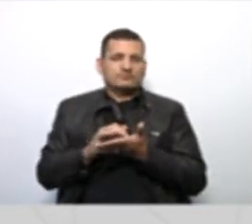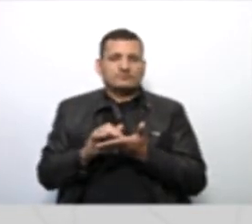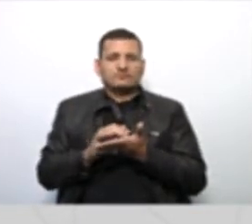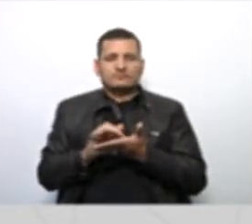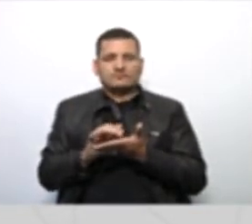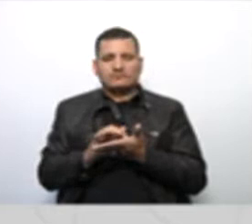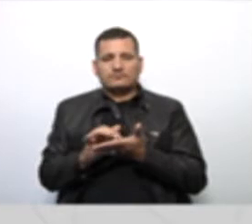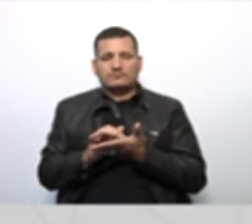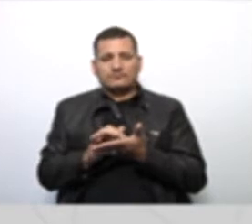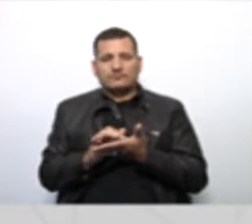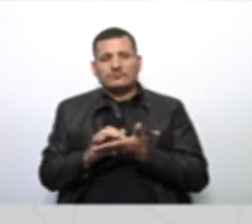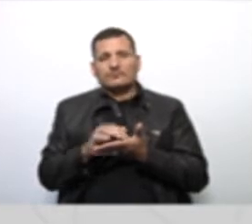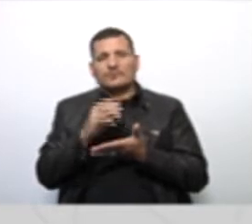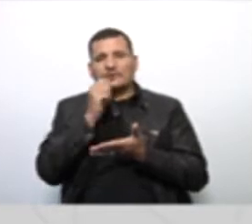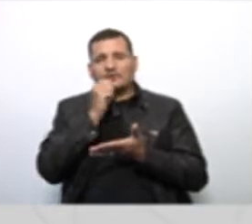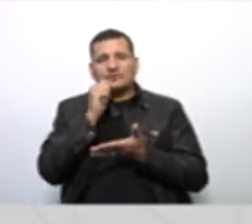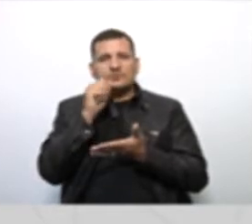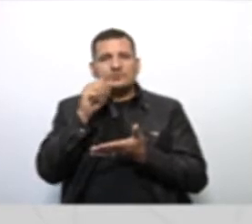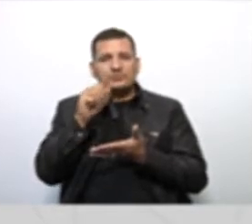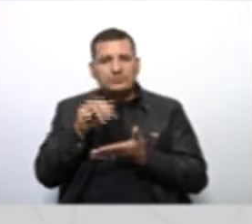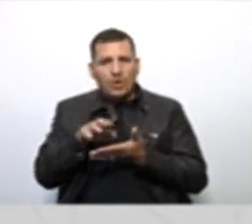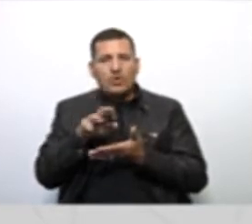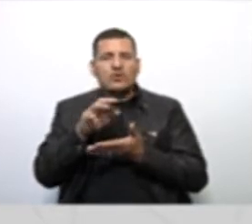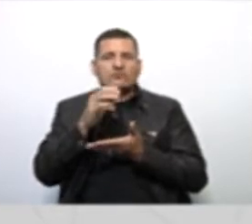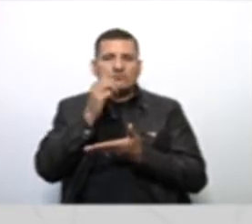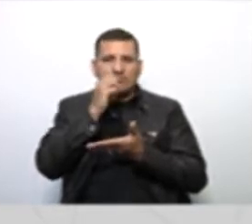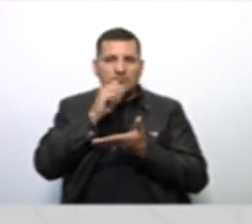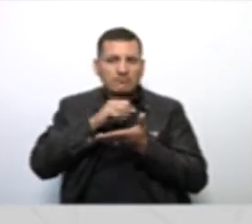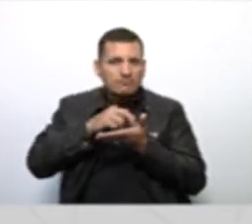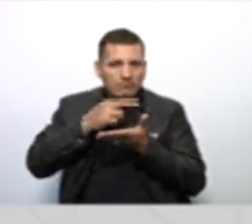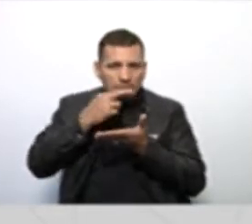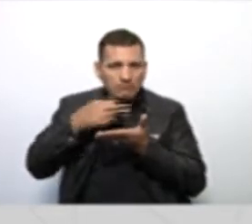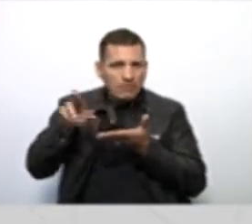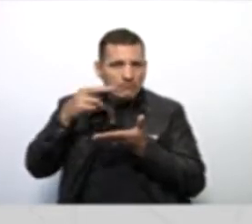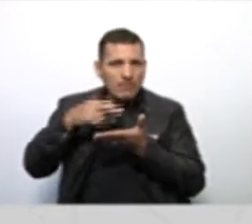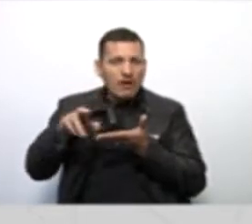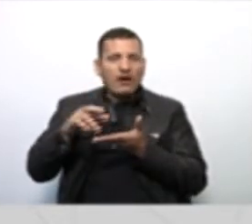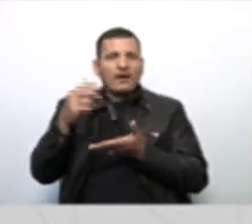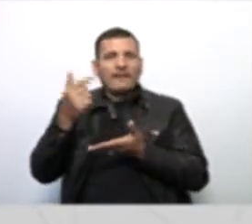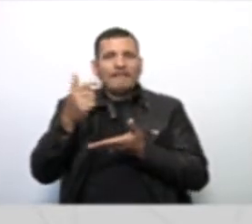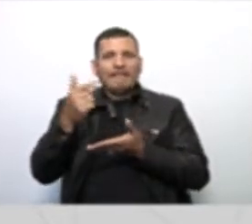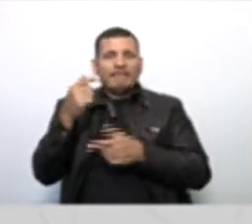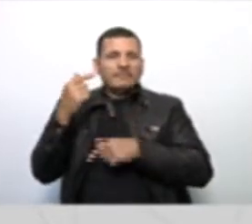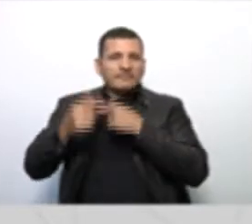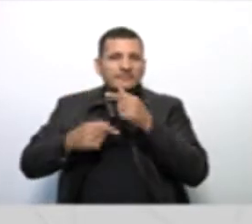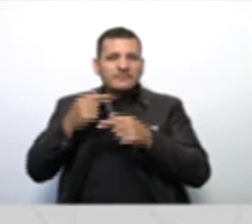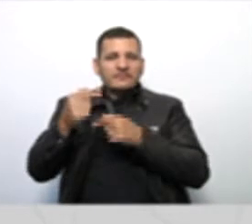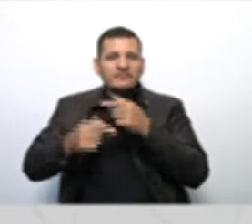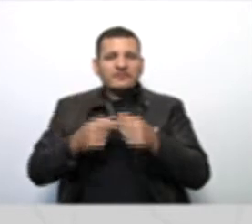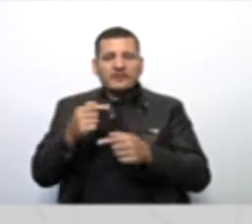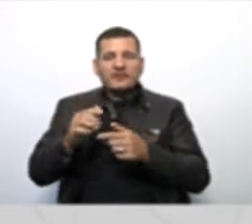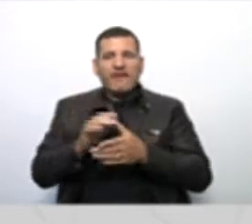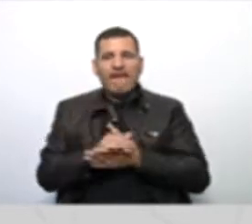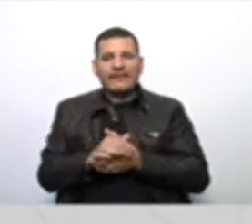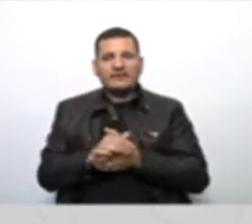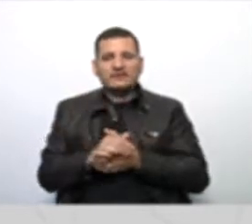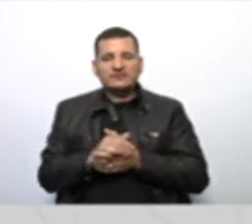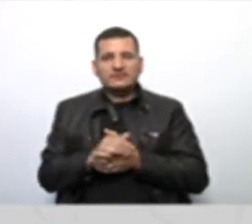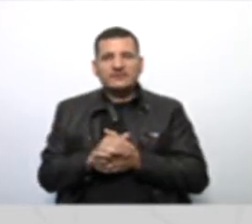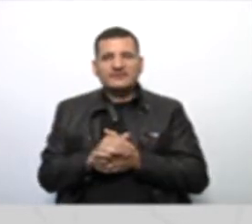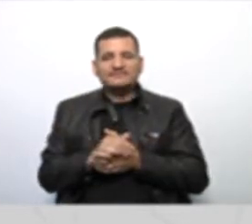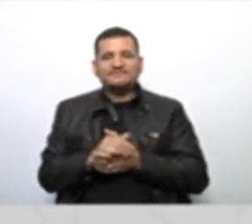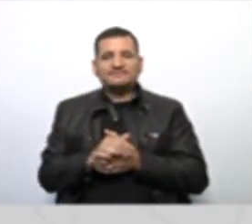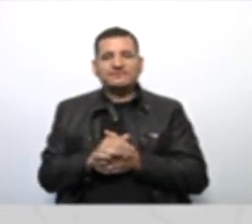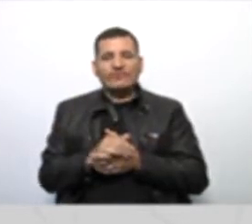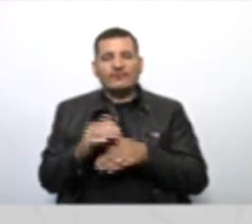Dígitos, sons e imagens. Então, essa é a segunda geração. A partir dessa segunda geração que começou